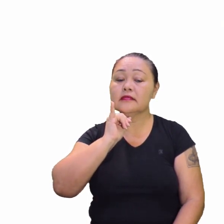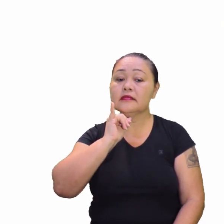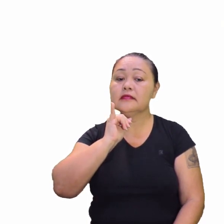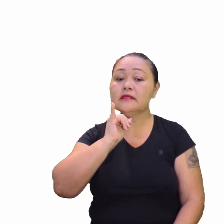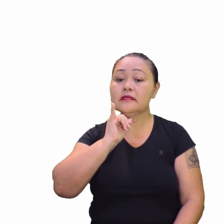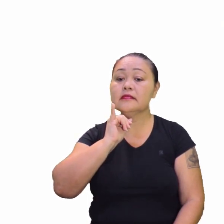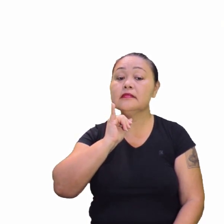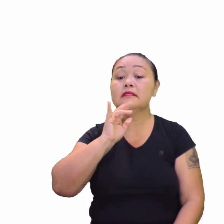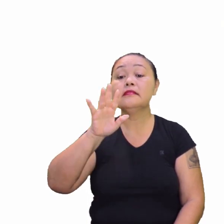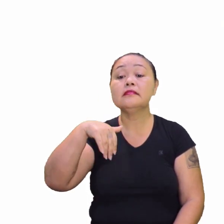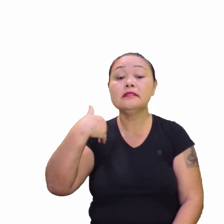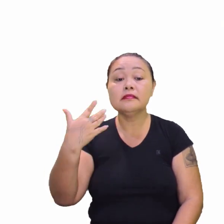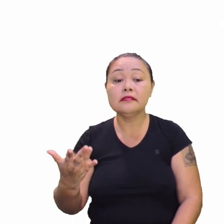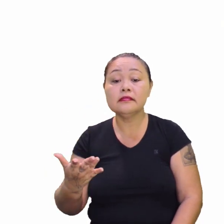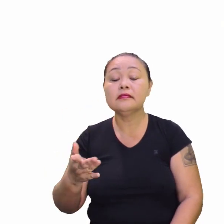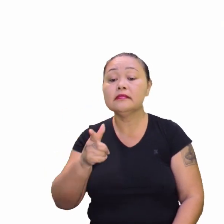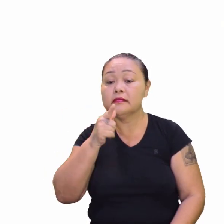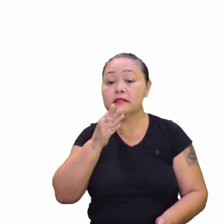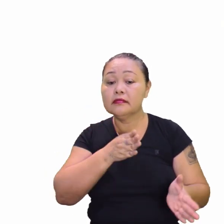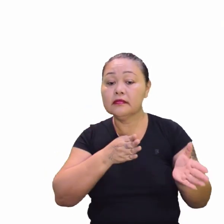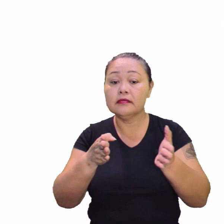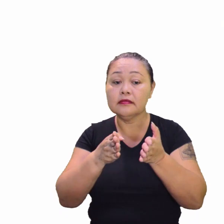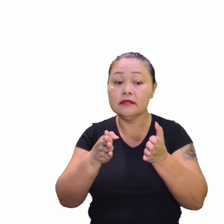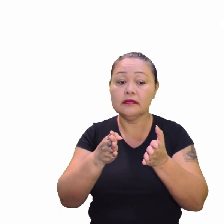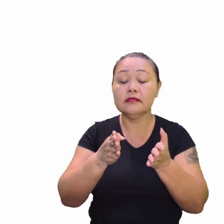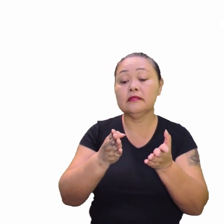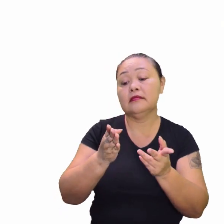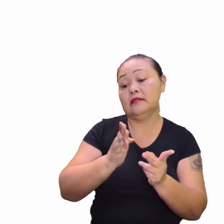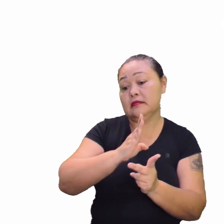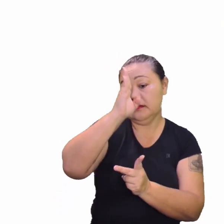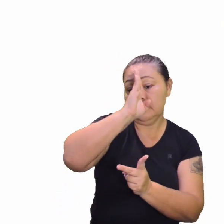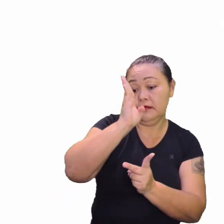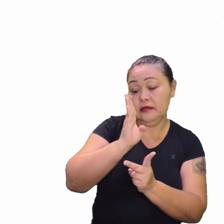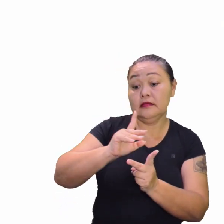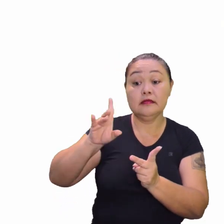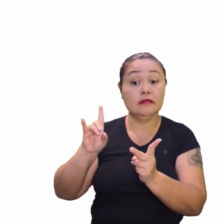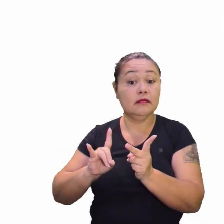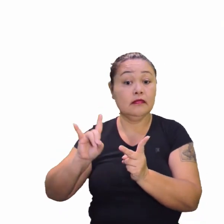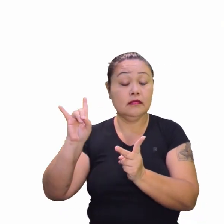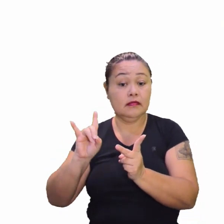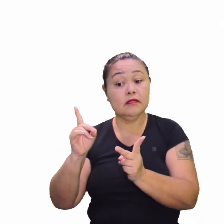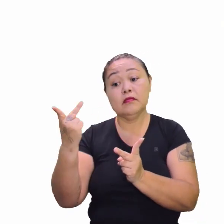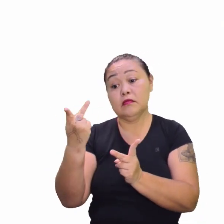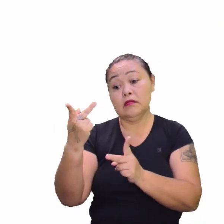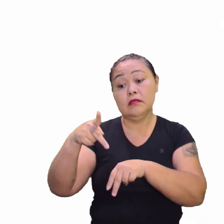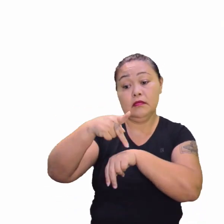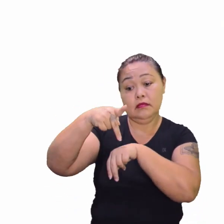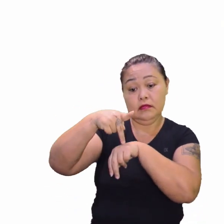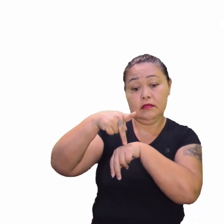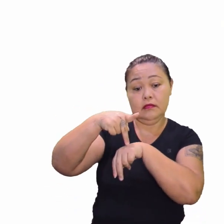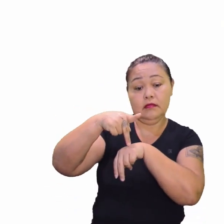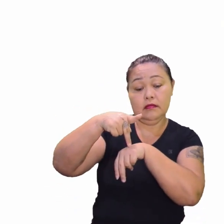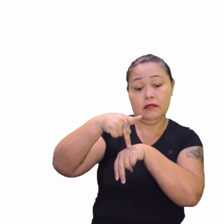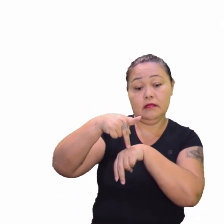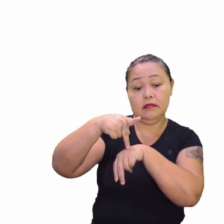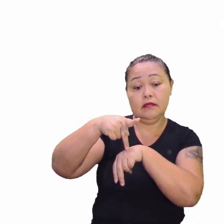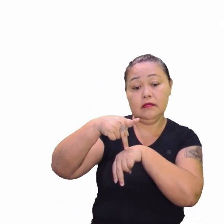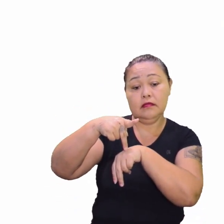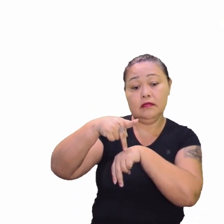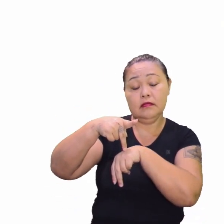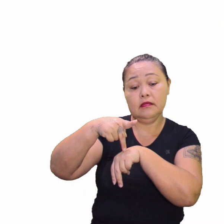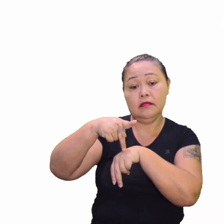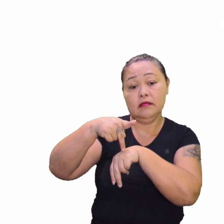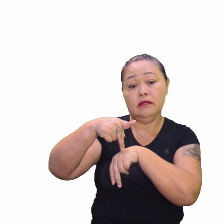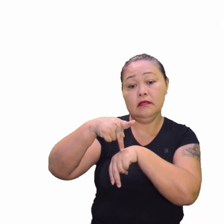o Brasil, por isso é um rio, ó, se está entre o Brasil e a Bolívia, 2 países. Exatamente. Então